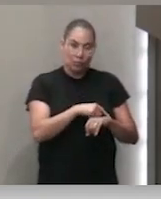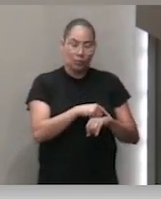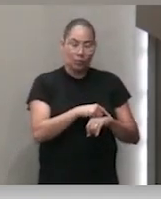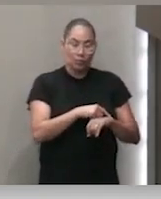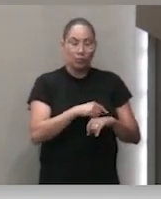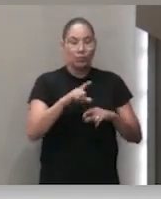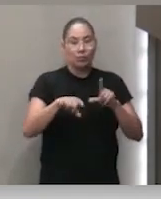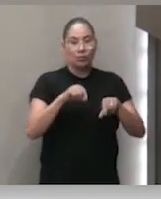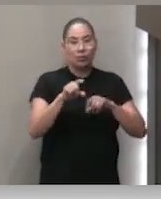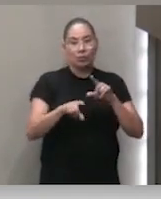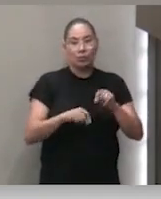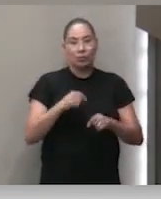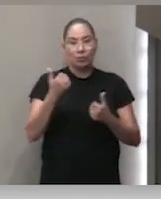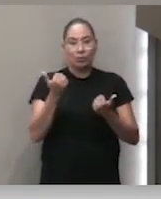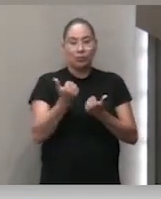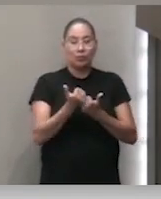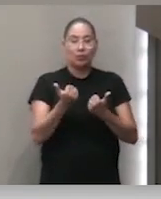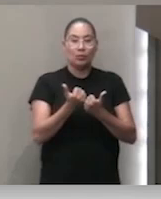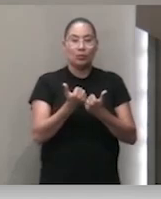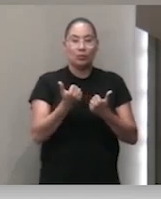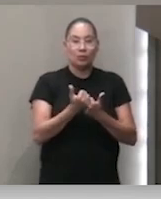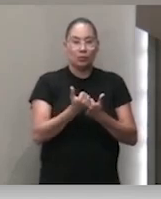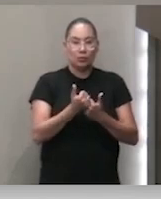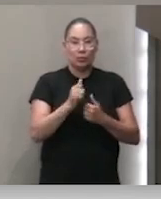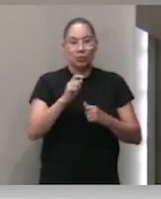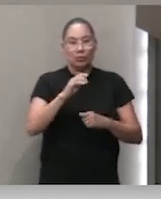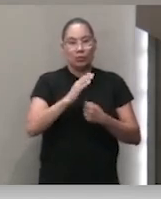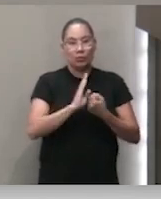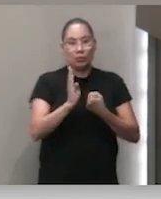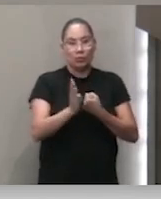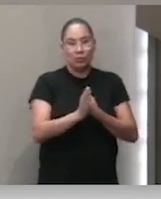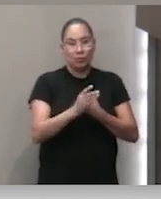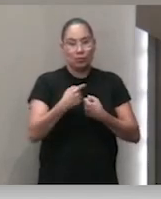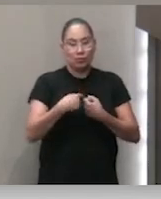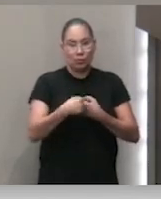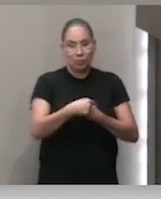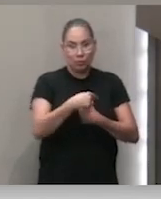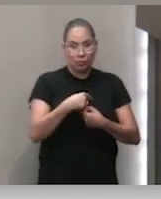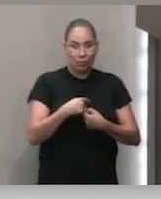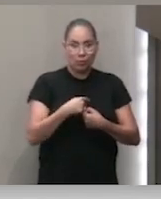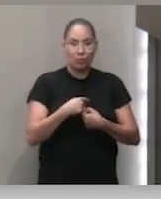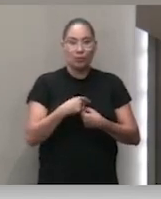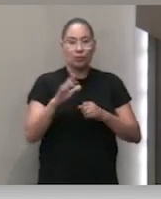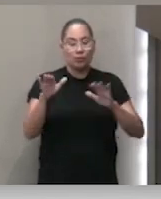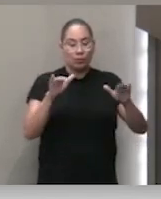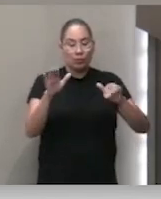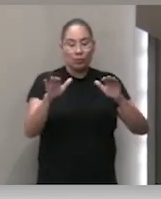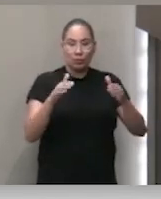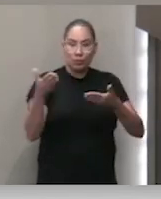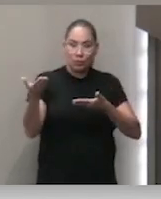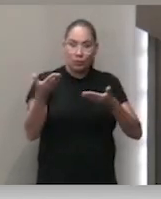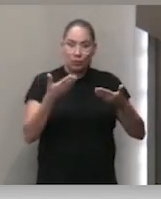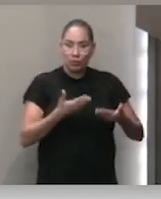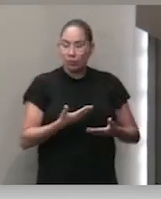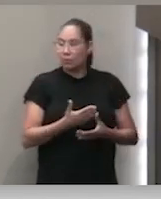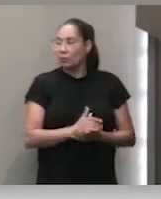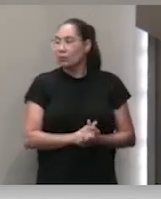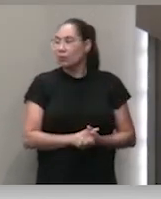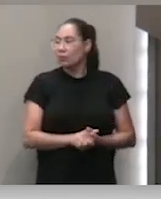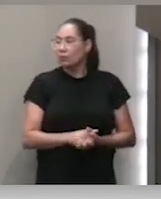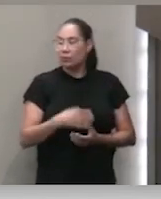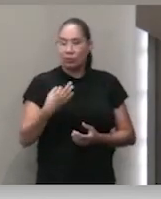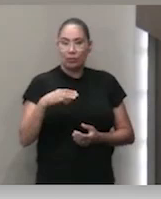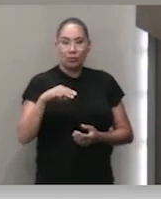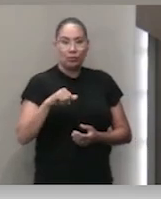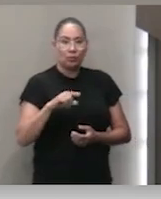da escolha das diretorias dos bairros da nossa cidade. Então fica aqui o chasque, o convite. Meu amigo Mandioca, como